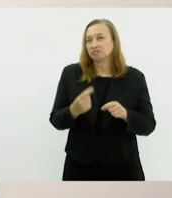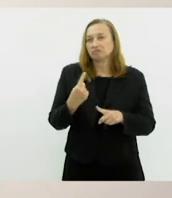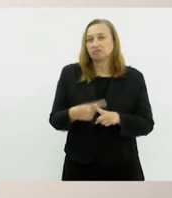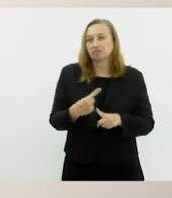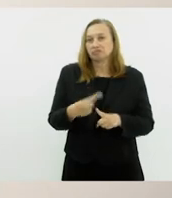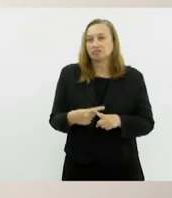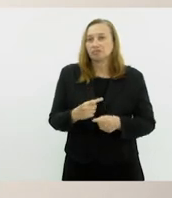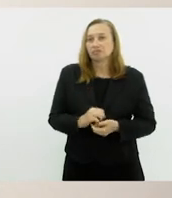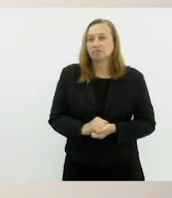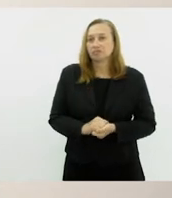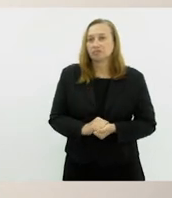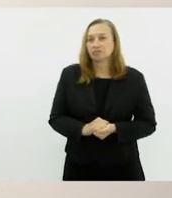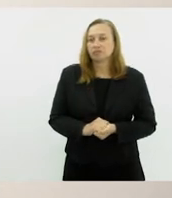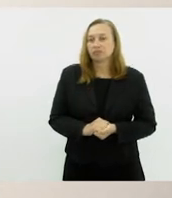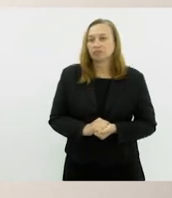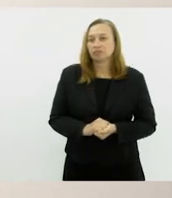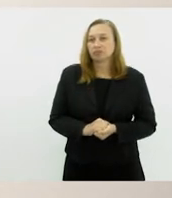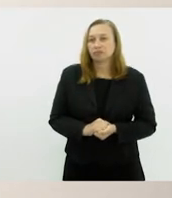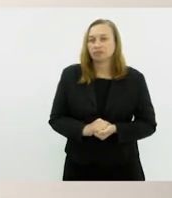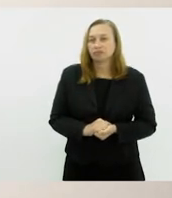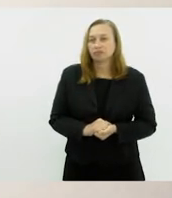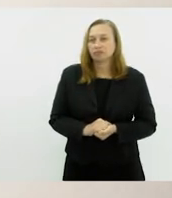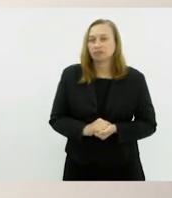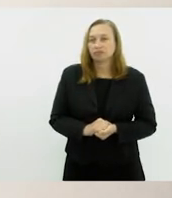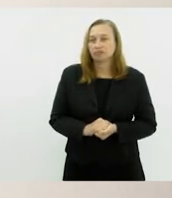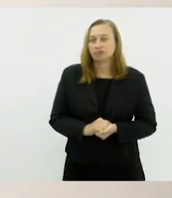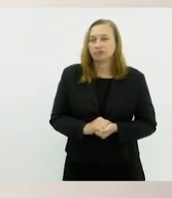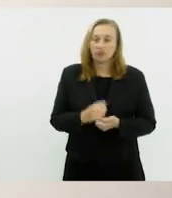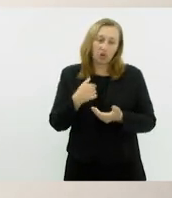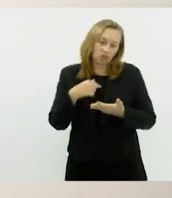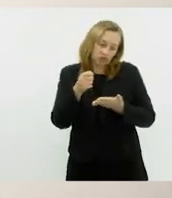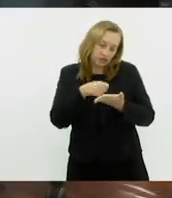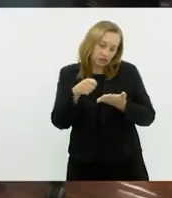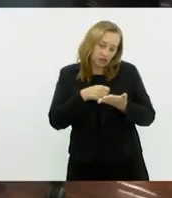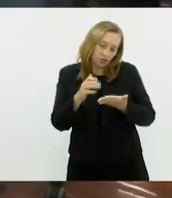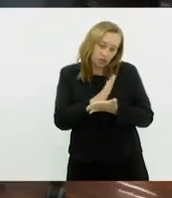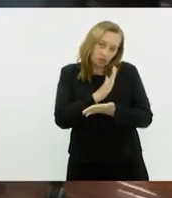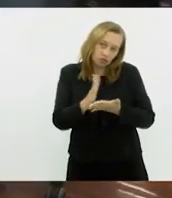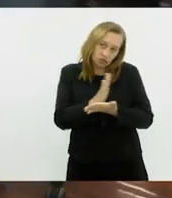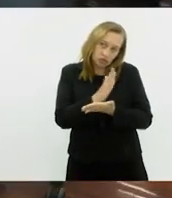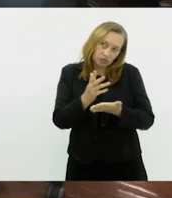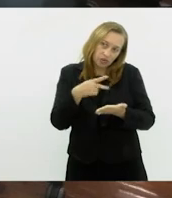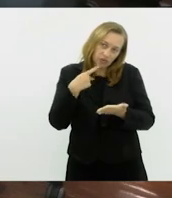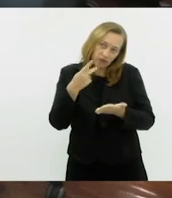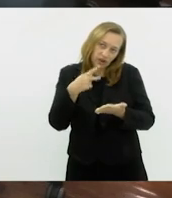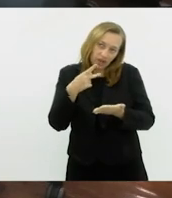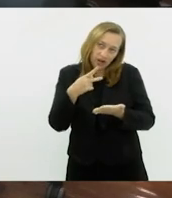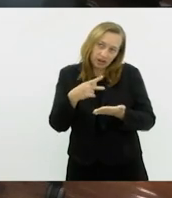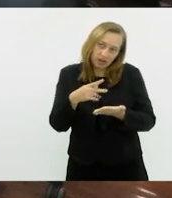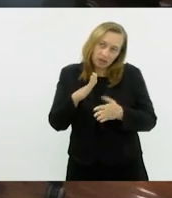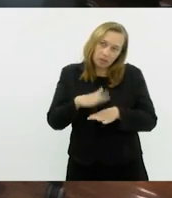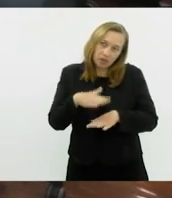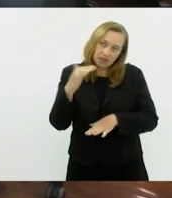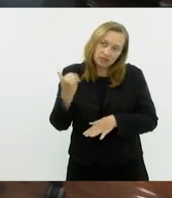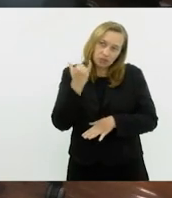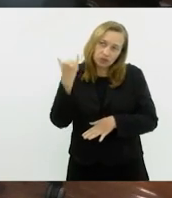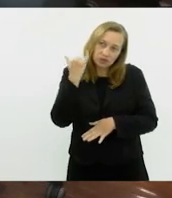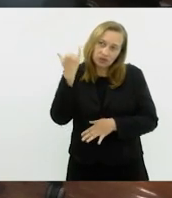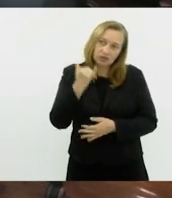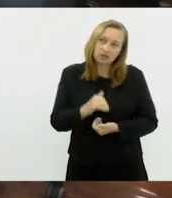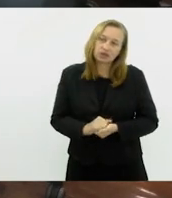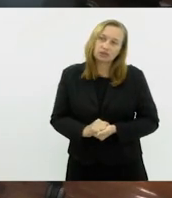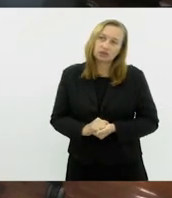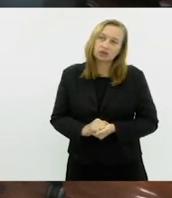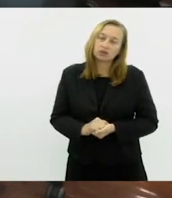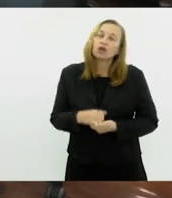né a gente deixa eu ver aqui que eu escrevi algumas coisas aqui né Eh mas o mais importante